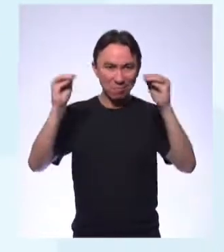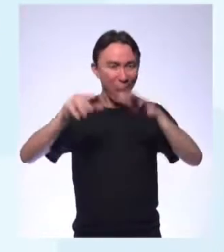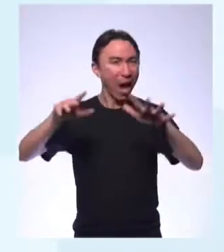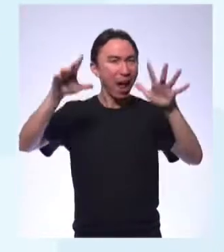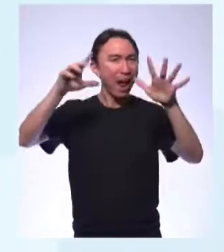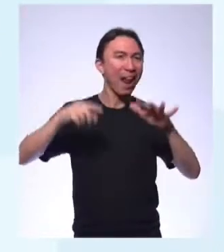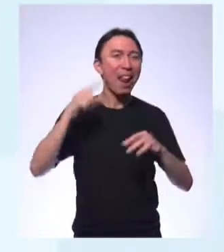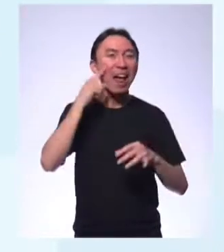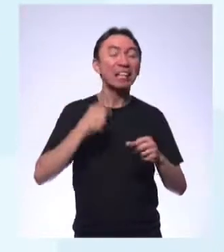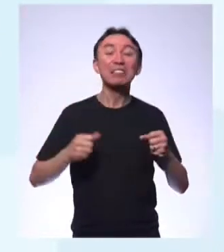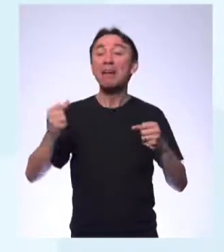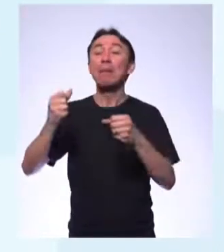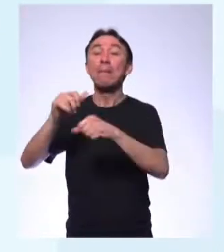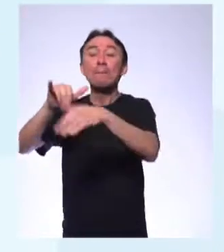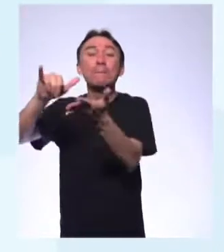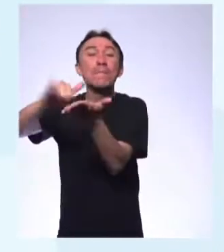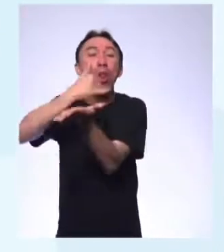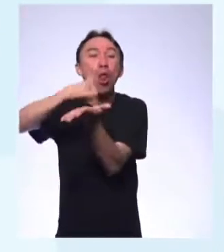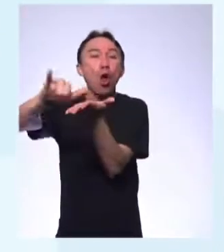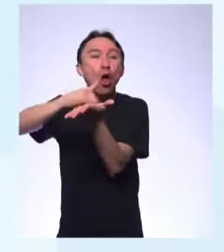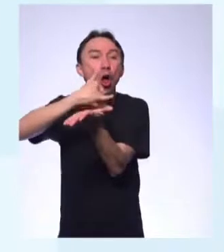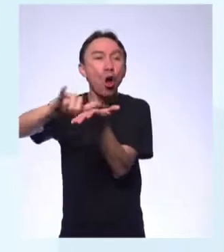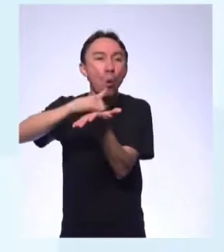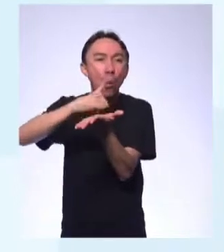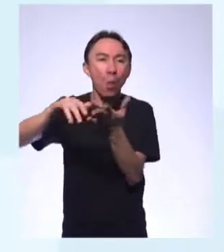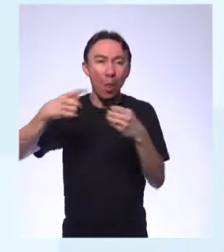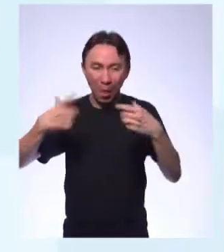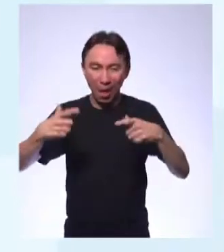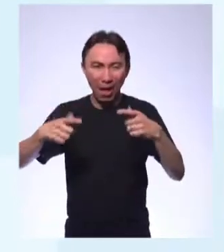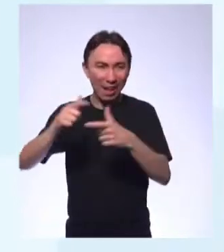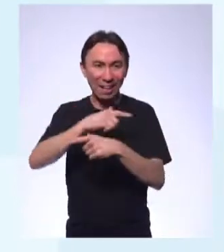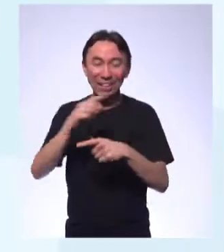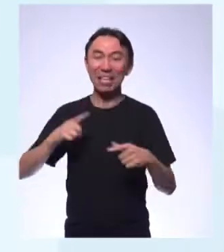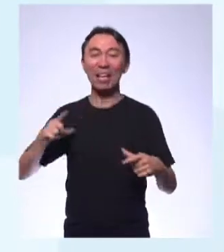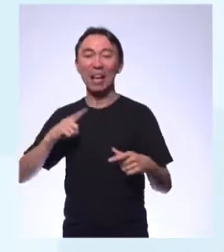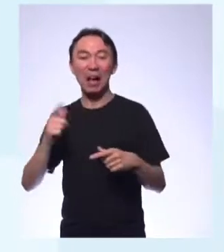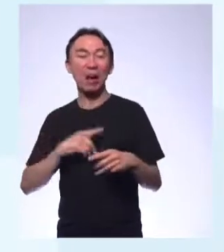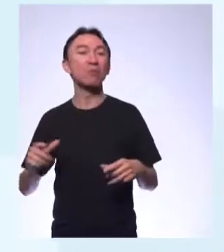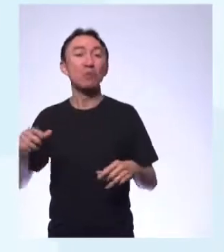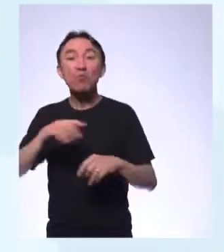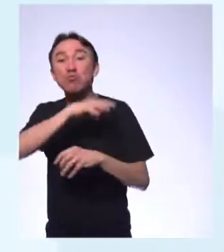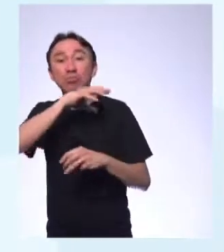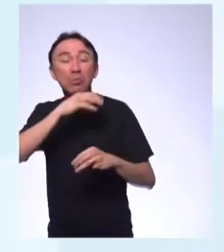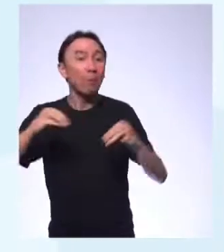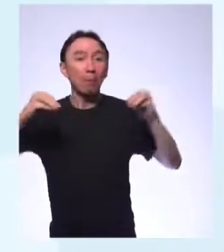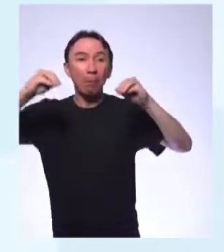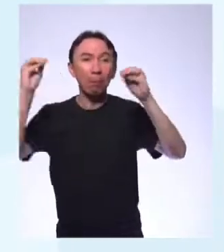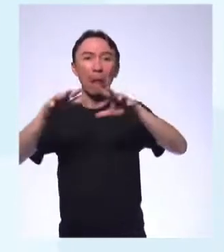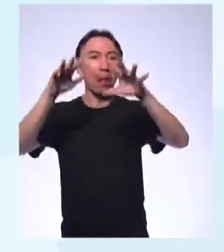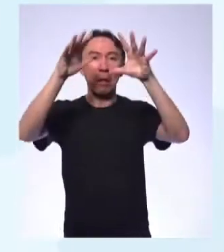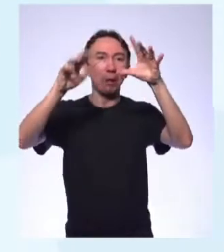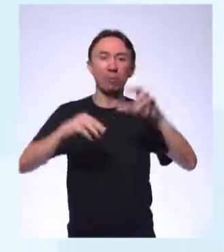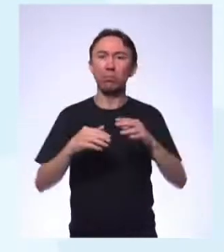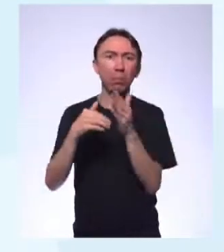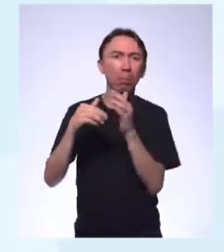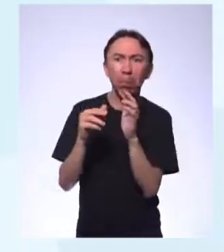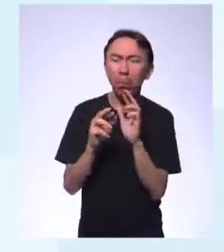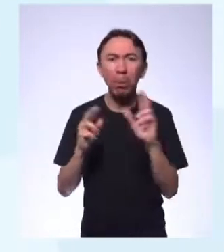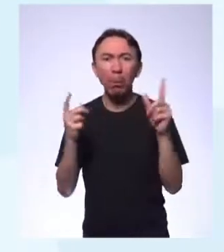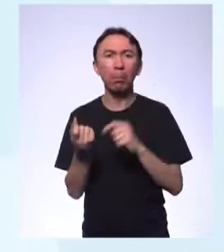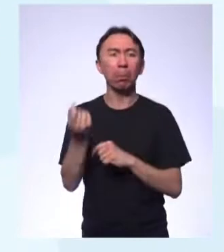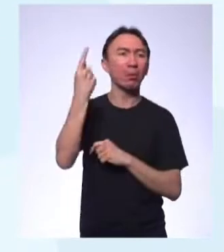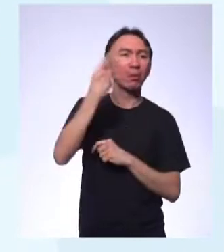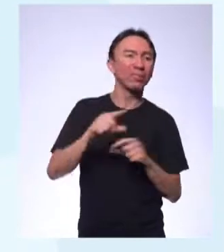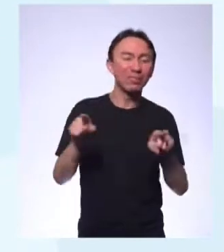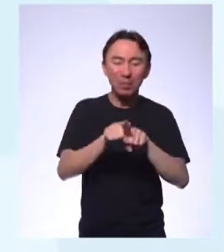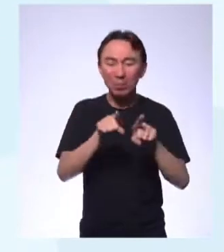ataques de uma criatura mágica misteriosa. Ao mesmo tempo, a comunidade bruxa de todo mundo vive sob